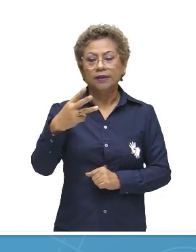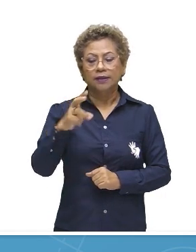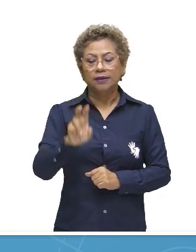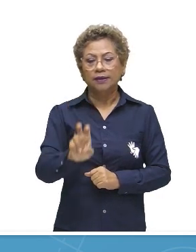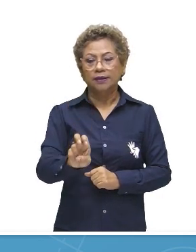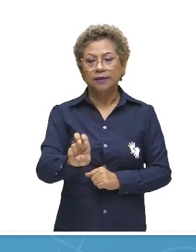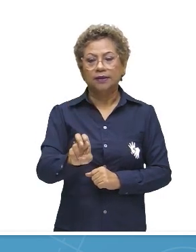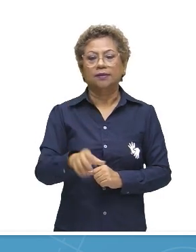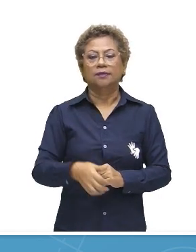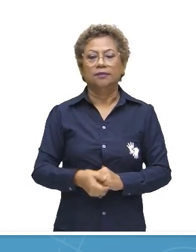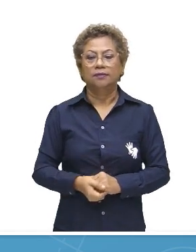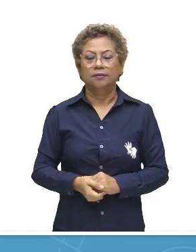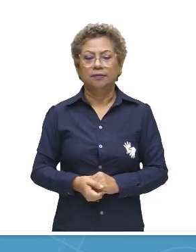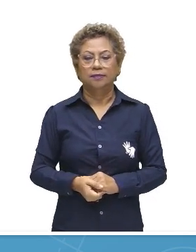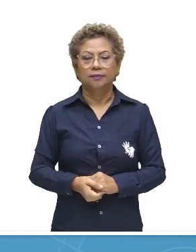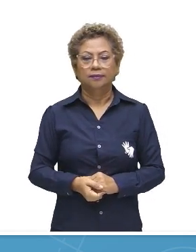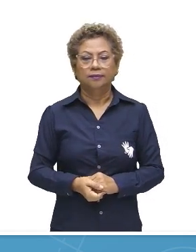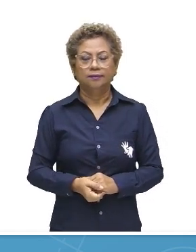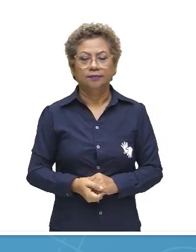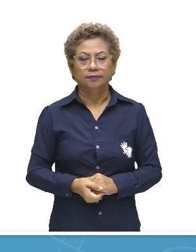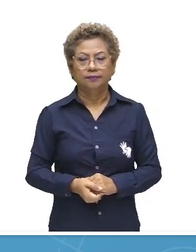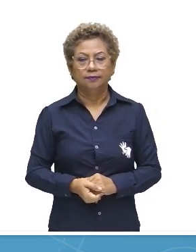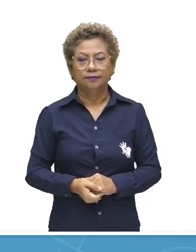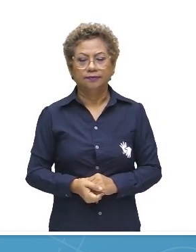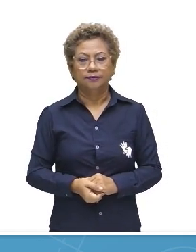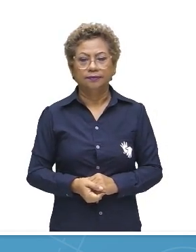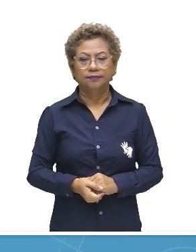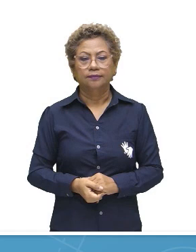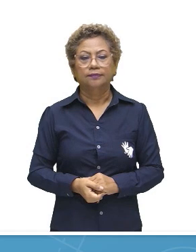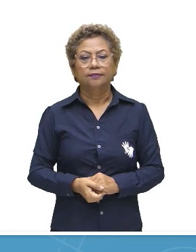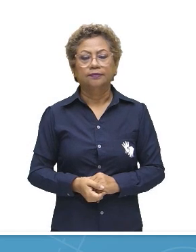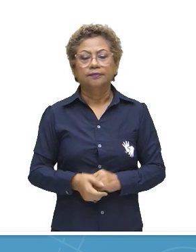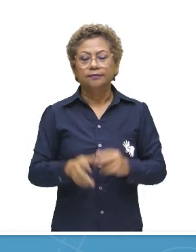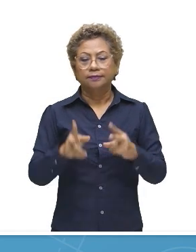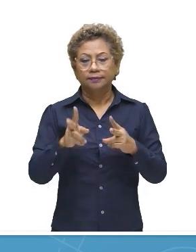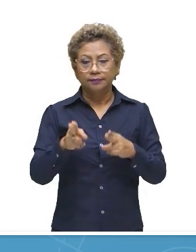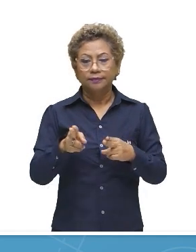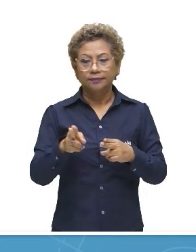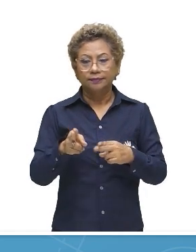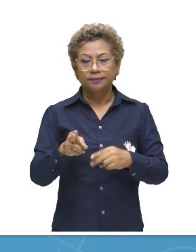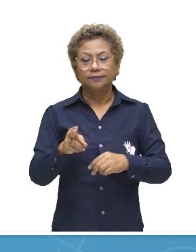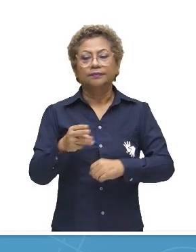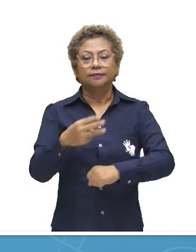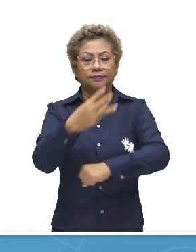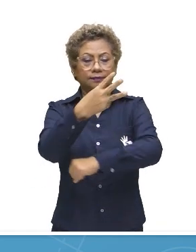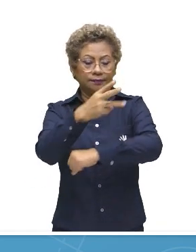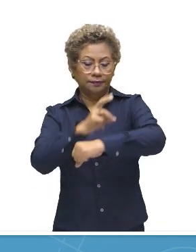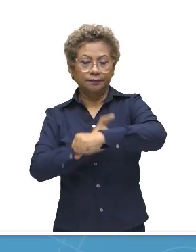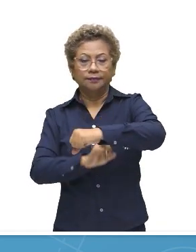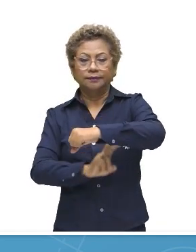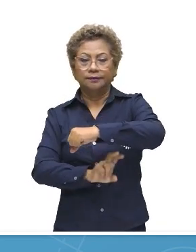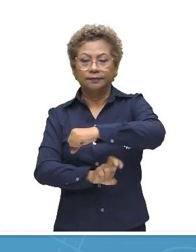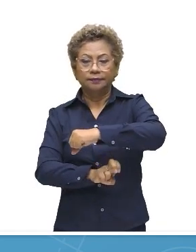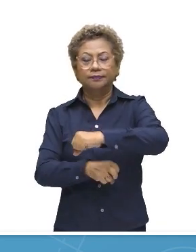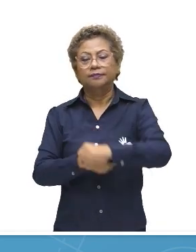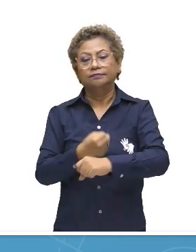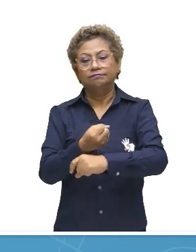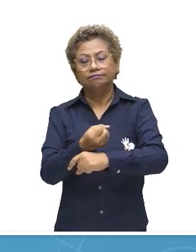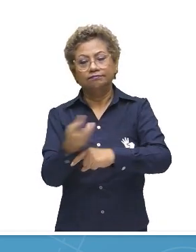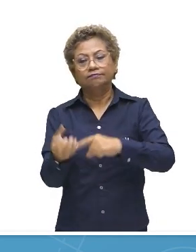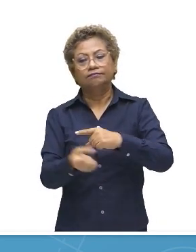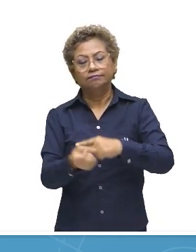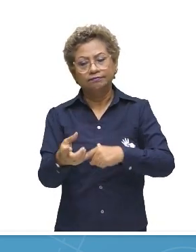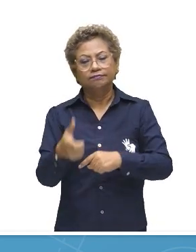só, 3 sobre 5 é a mesma fração que Márcia recebeu. Então, com isso, você